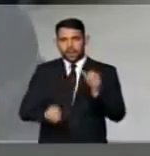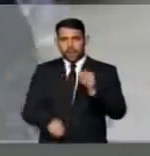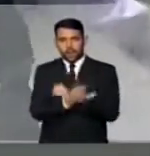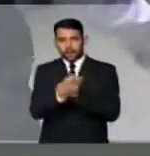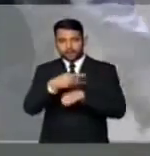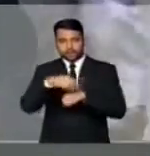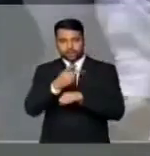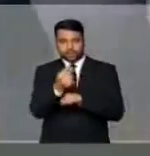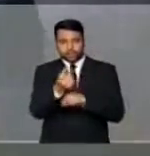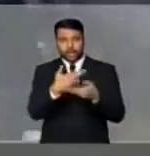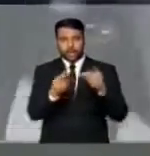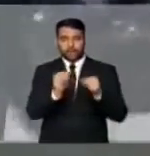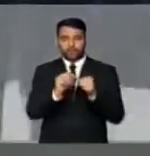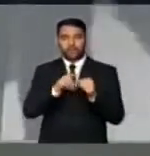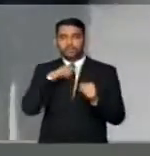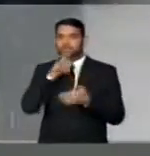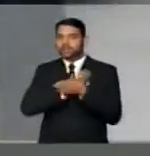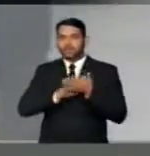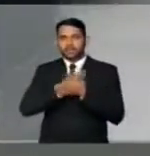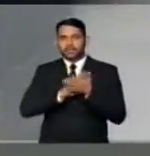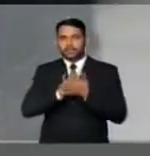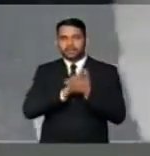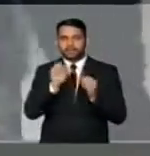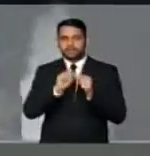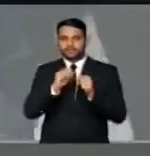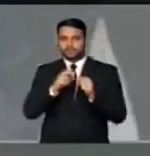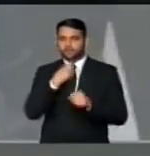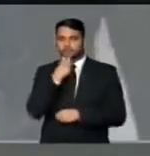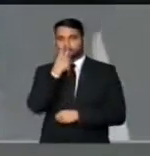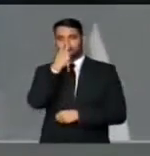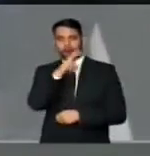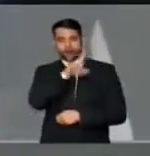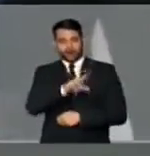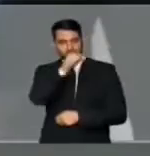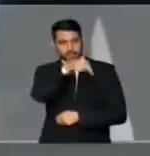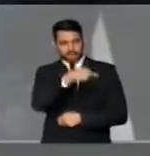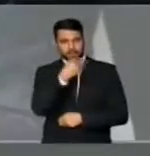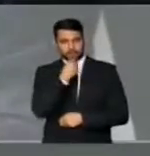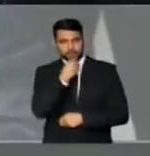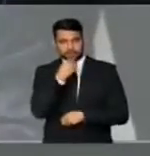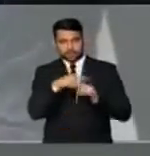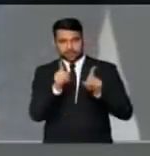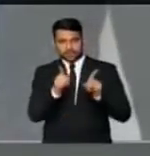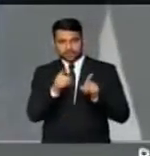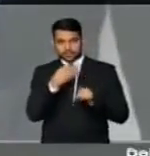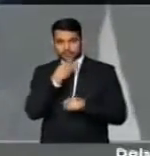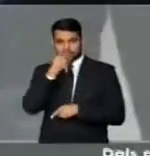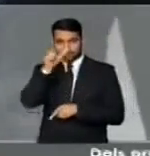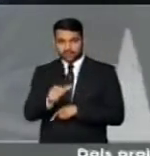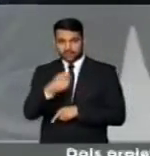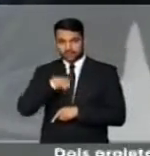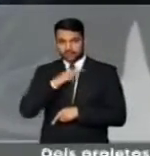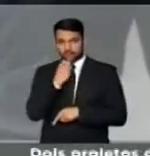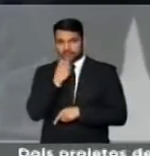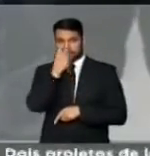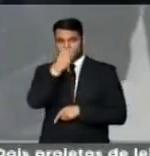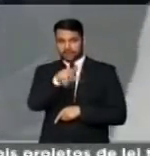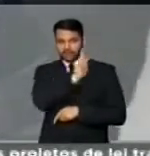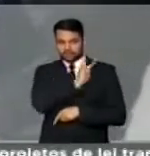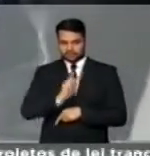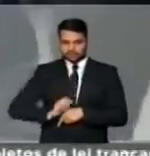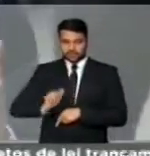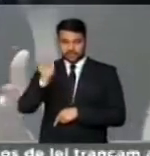de divisas, intimidação, e ninguém ensaiou uma vaia a esse homem. Entretanto, esses machos decidiram vaiar a